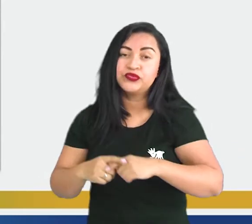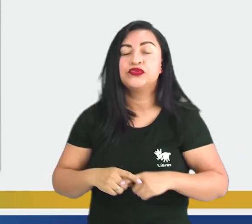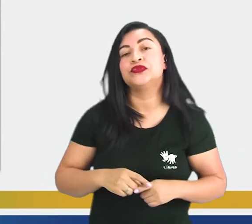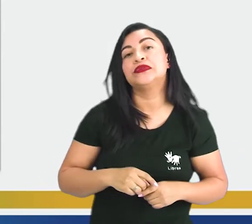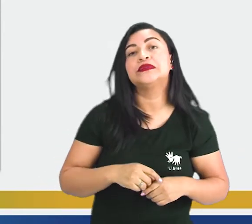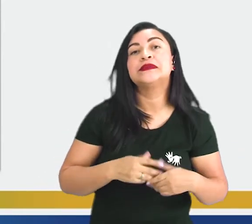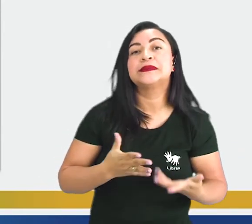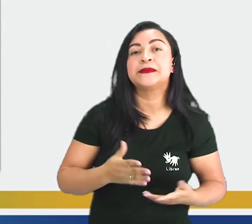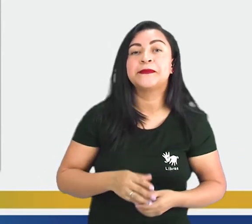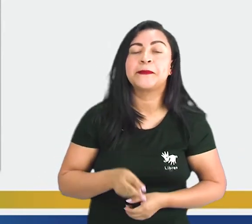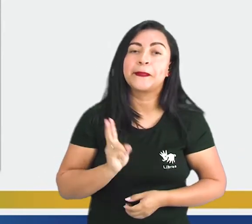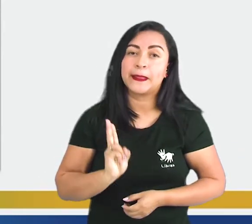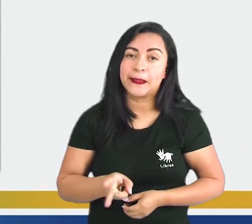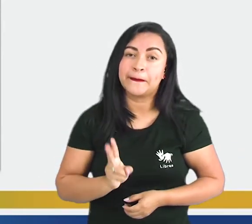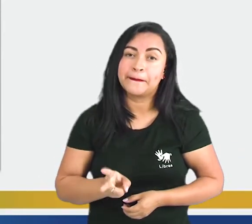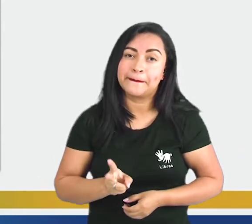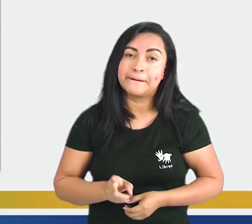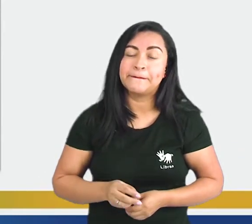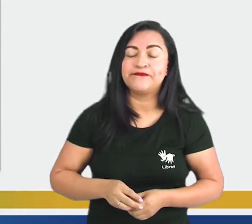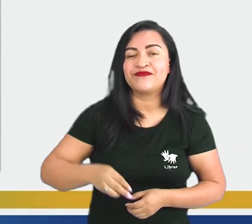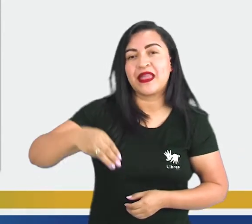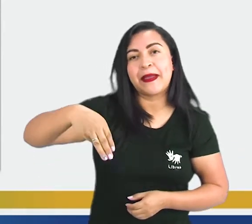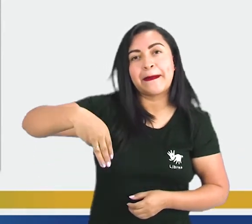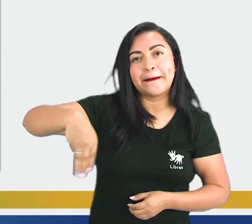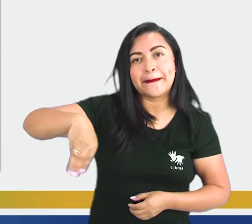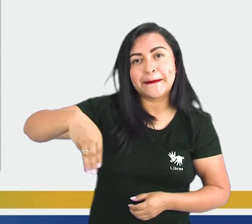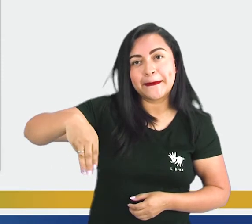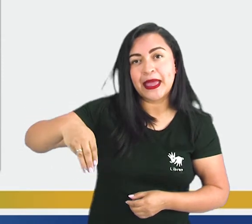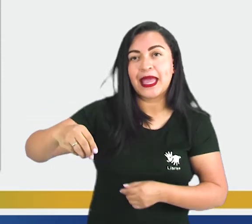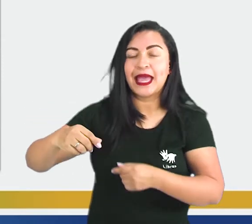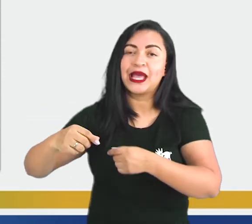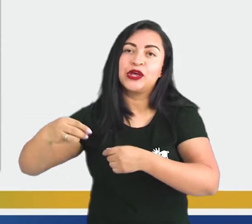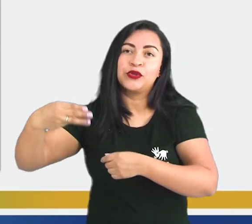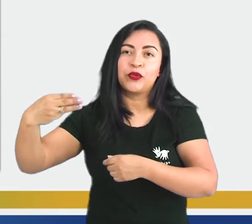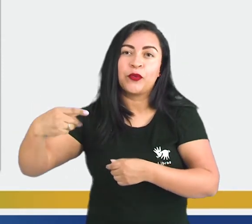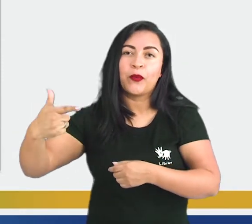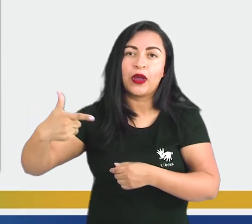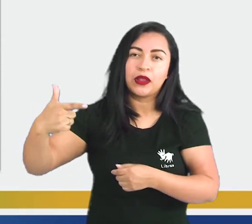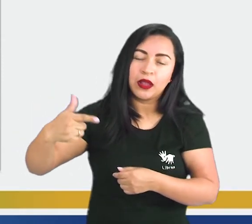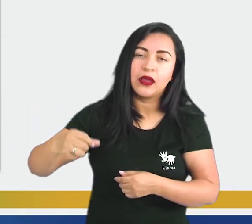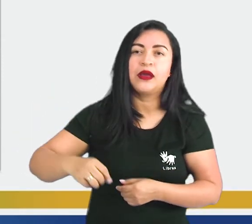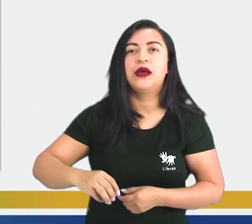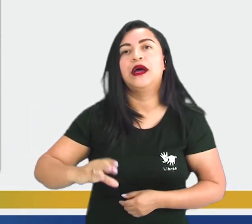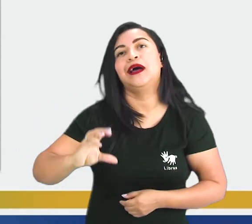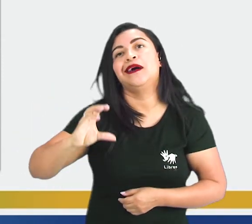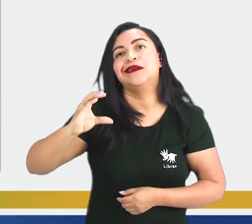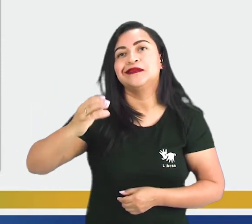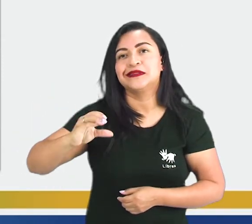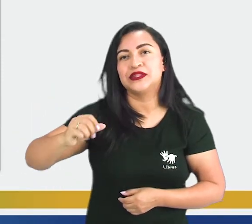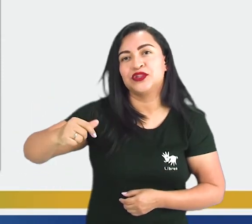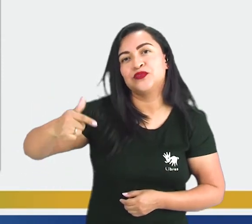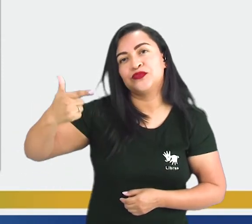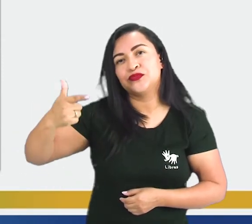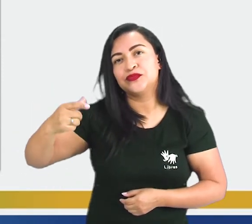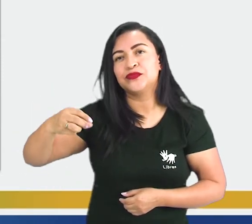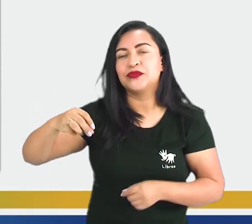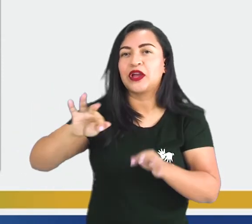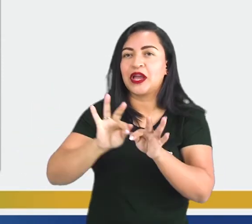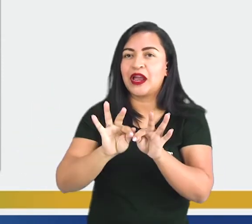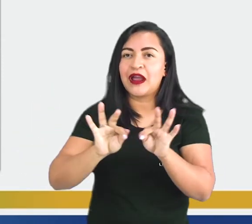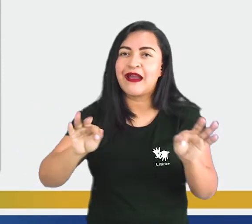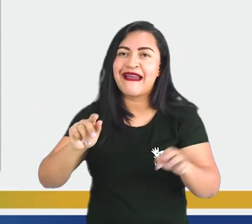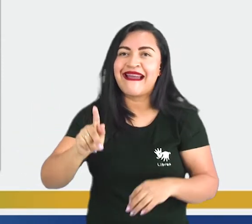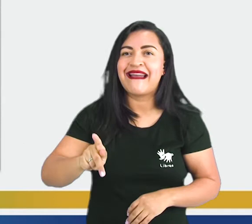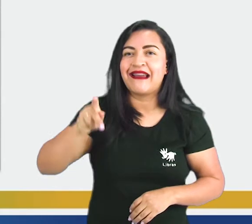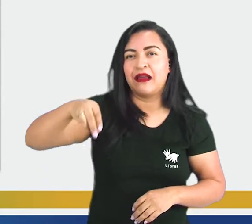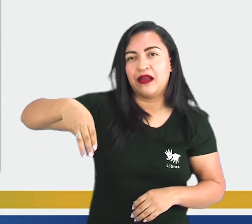Utilizaremos sempre metro ao quadrado, centímetro ao quadrado, milímetro ao quadrado, quilômetro ao quadrado, dependendo